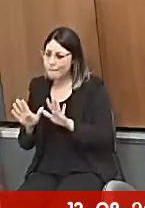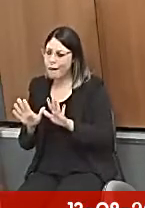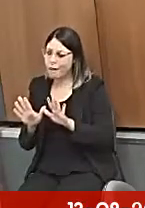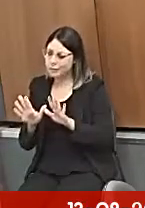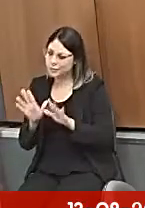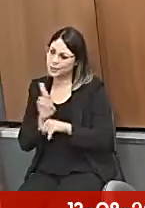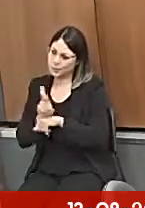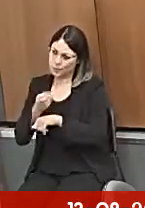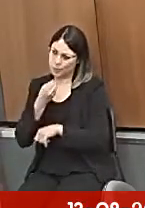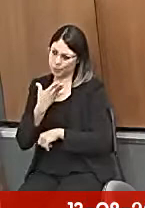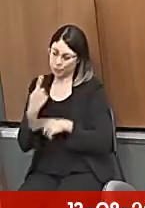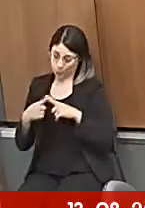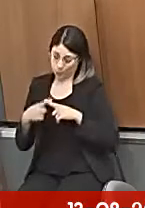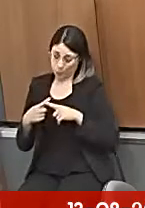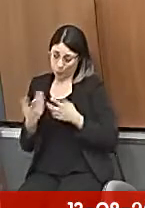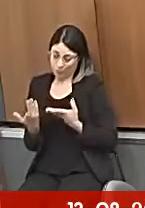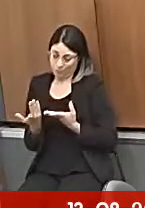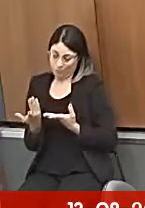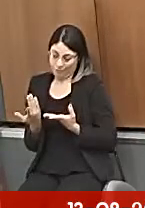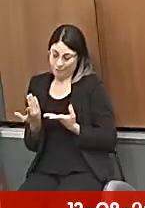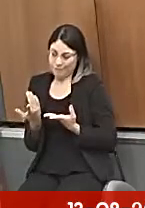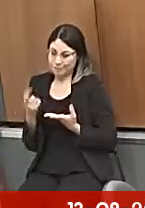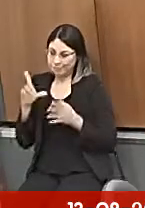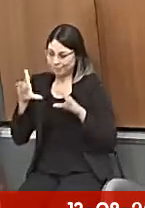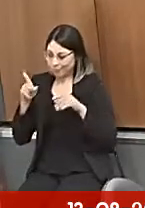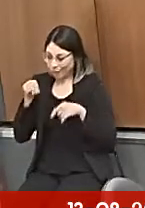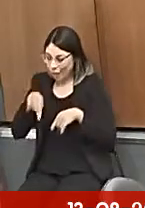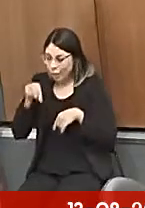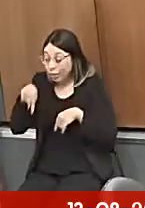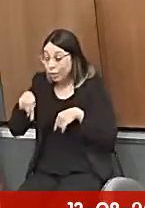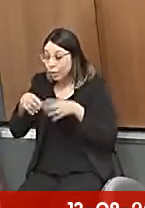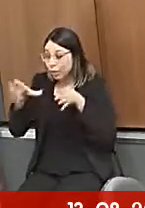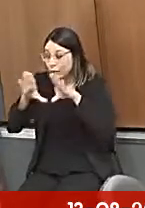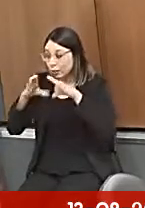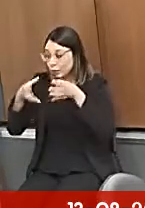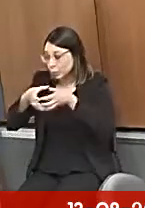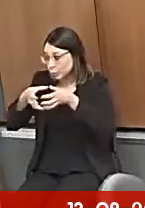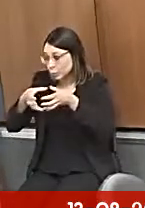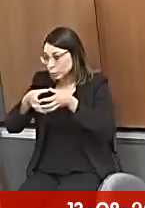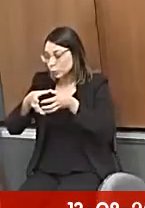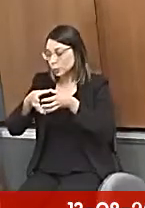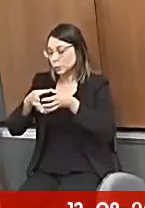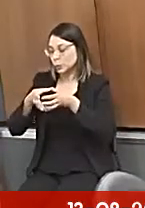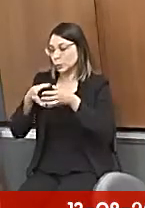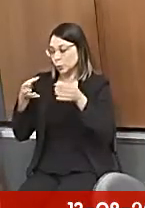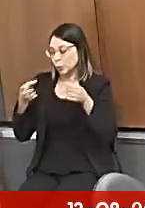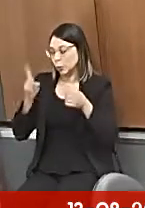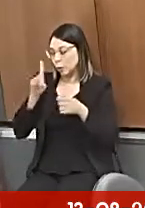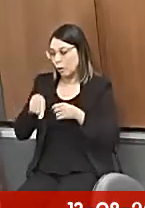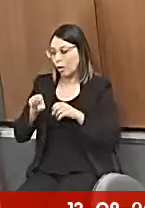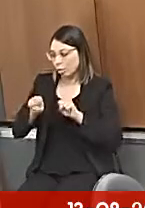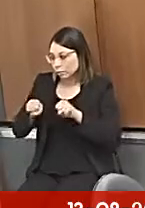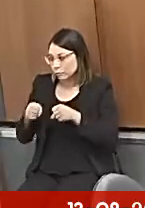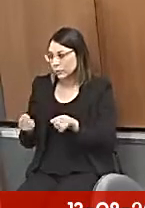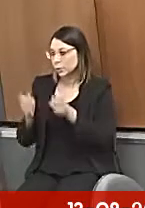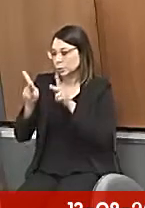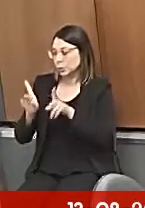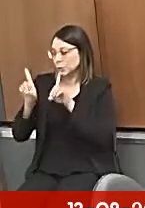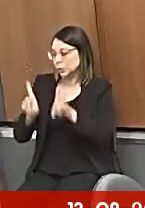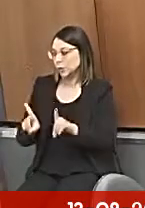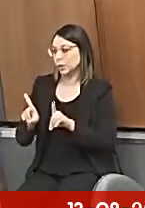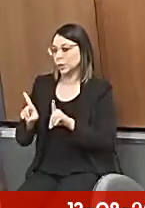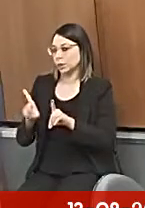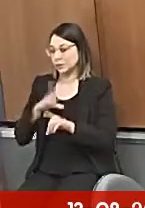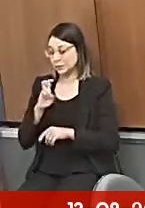representa muito que a comissão da defesa do direito da pessoa com deficiência com seus cinco membros atuantes que